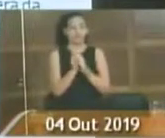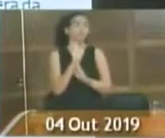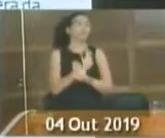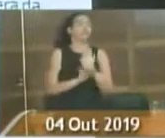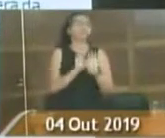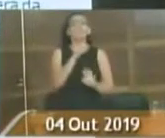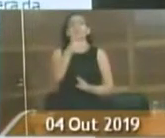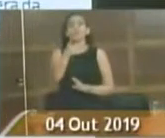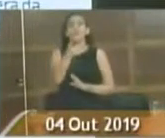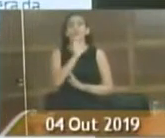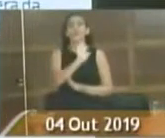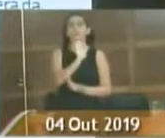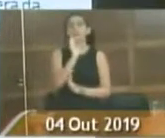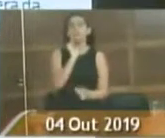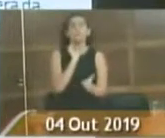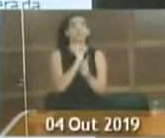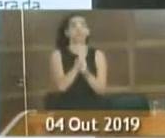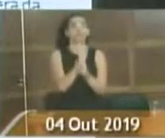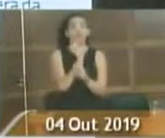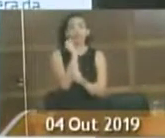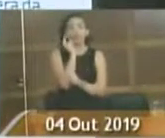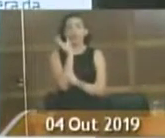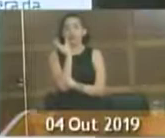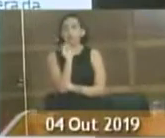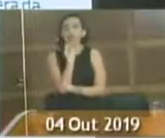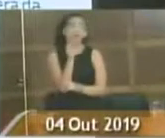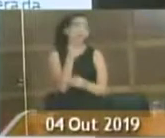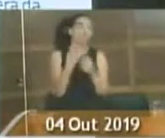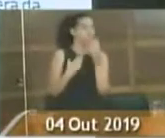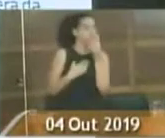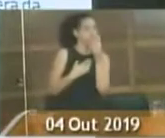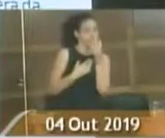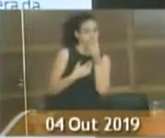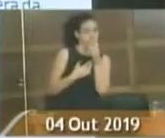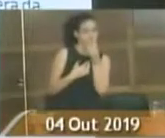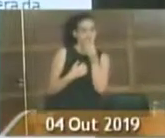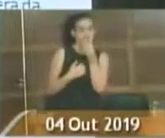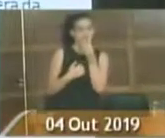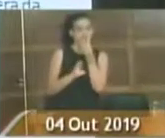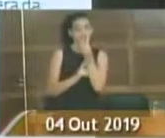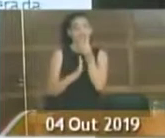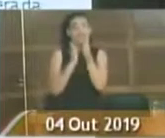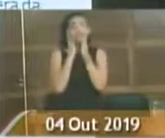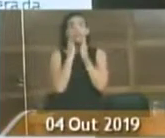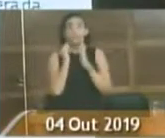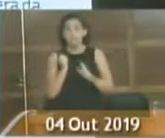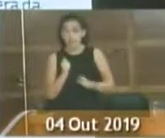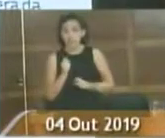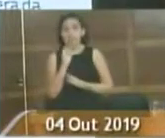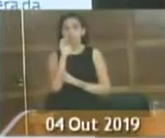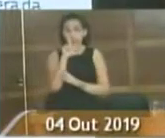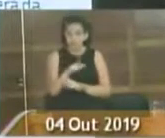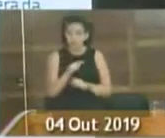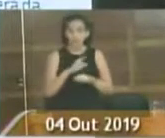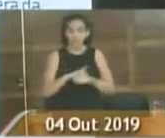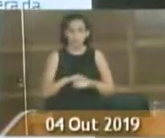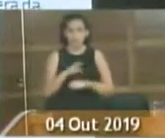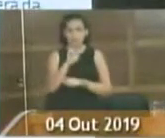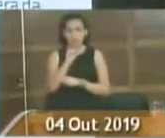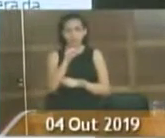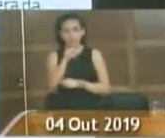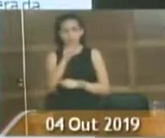Quando a gente já achou aquele gatinho ou aquele cachorrinho, a gente sabe que é esporotricose mesmo, o